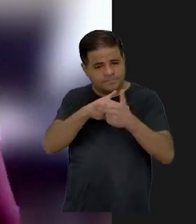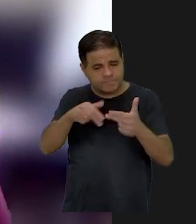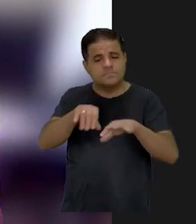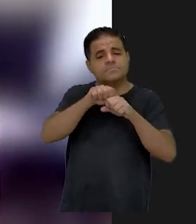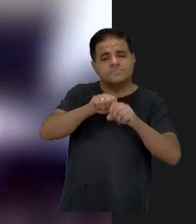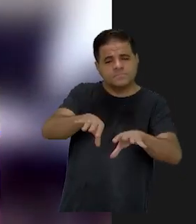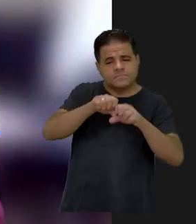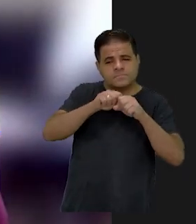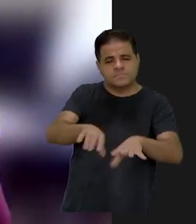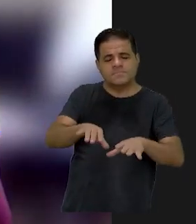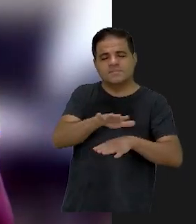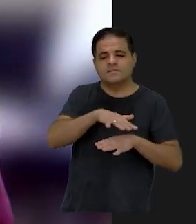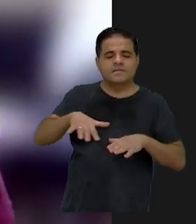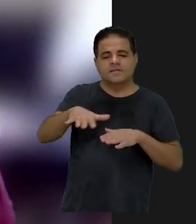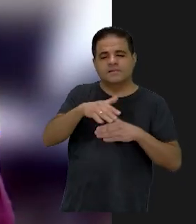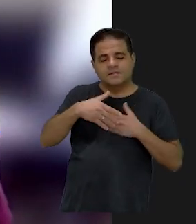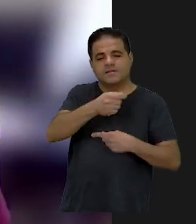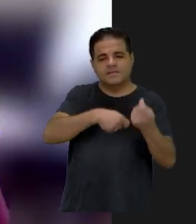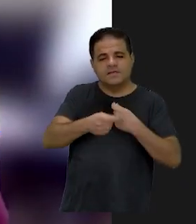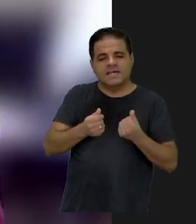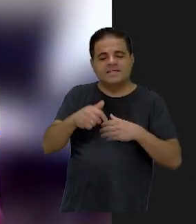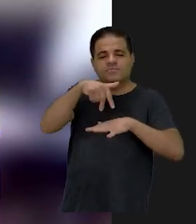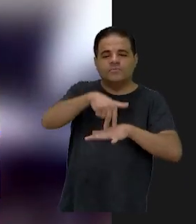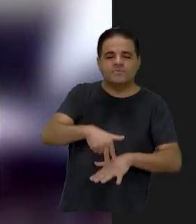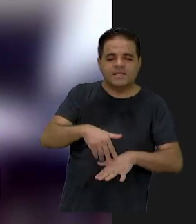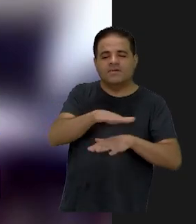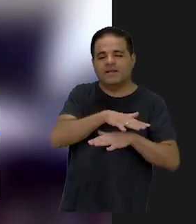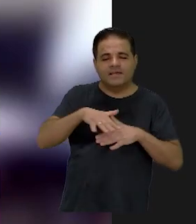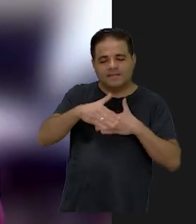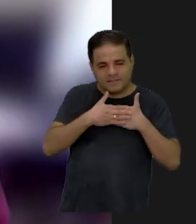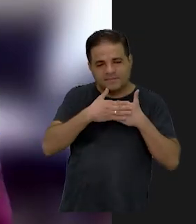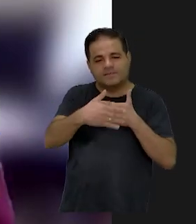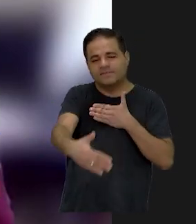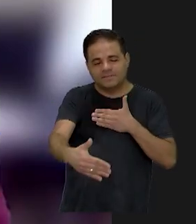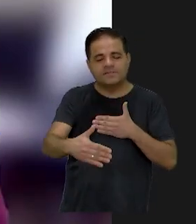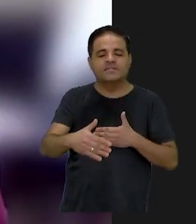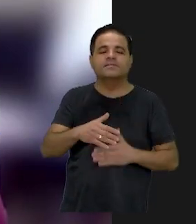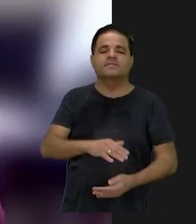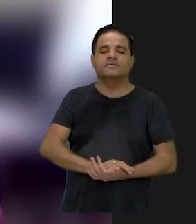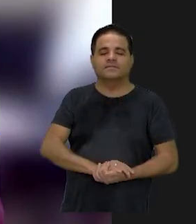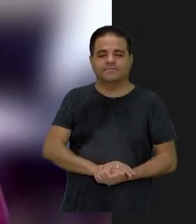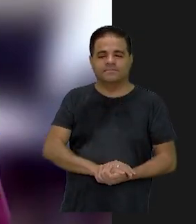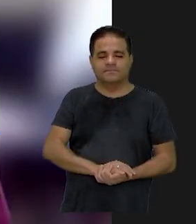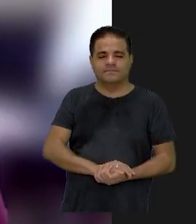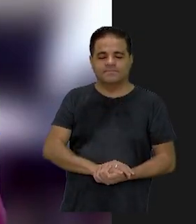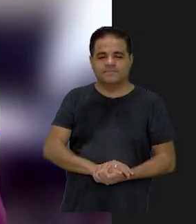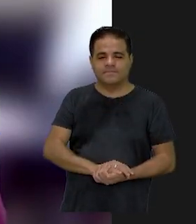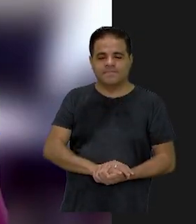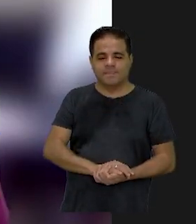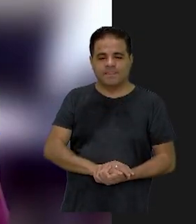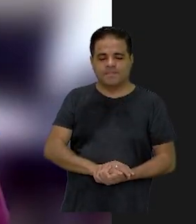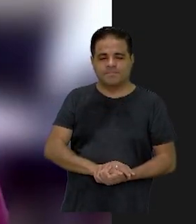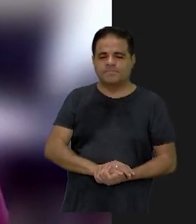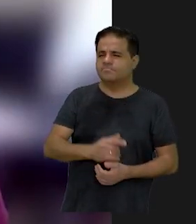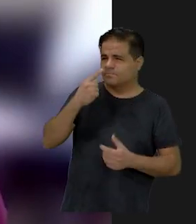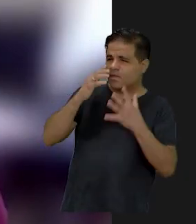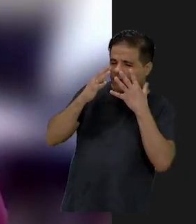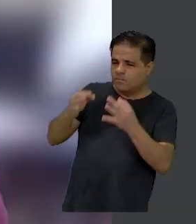nessa possibilidade de empreender que os meninos sequer conhecem, ou a maioria das pessoas sequer